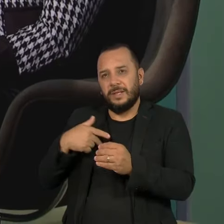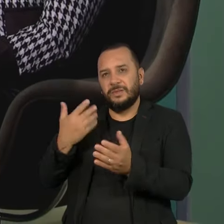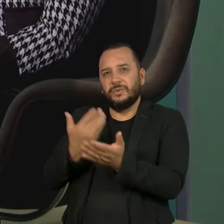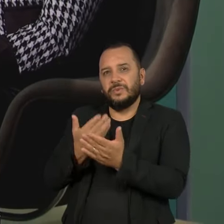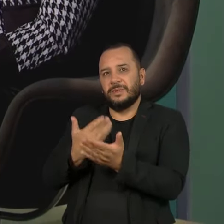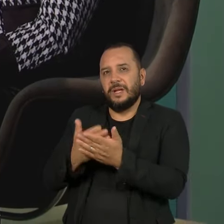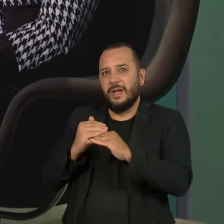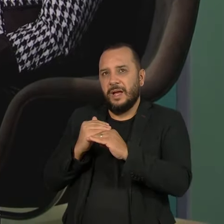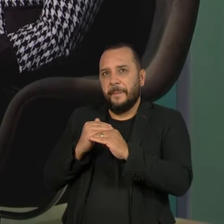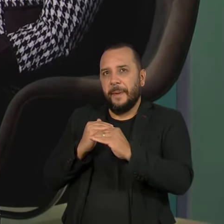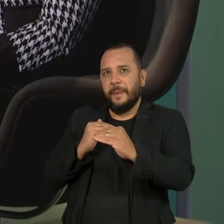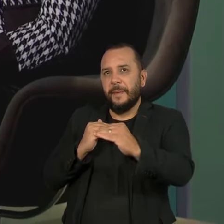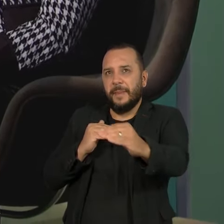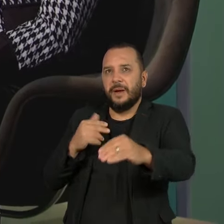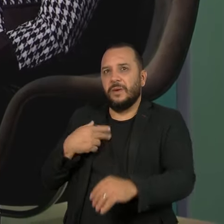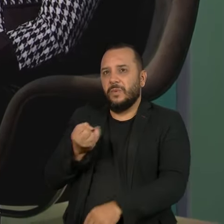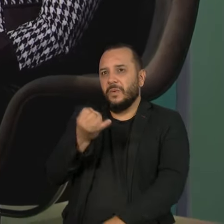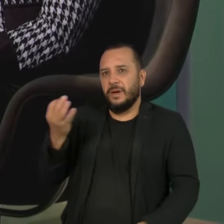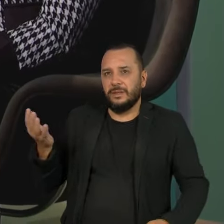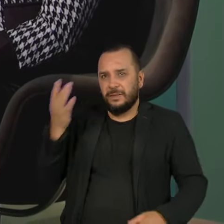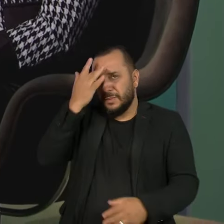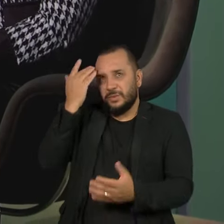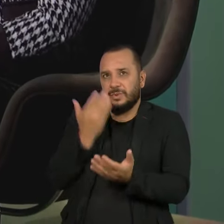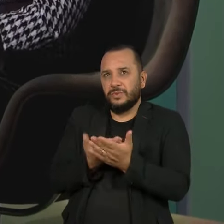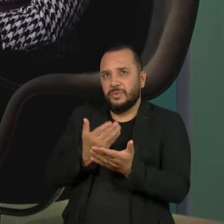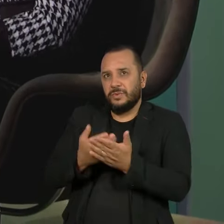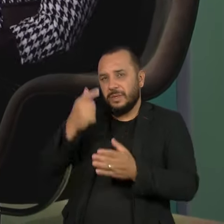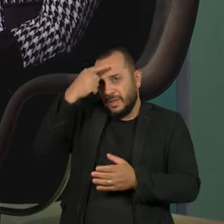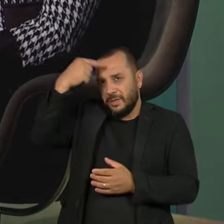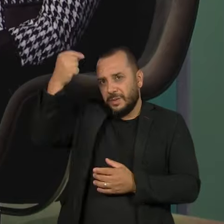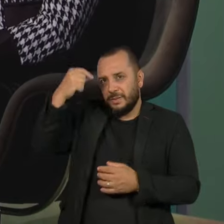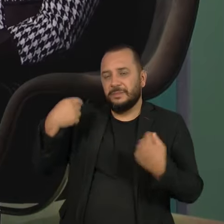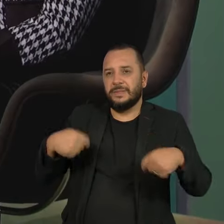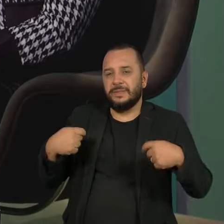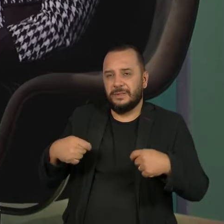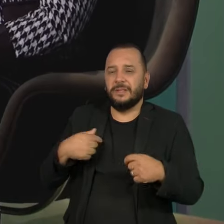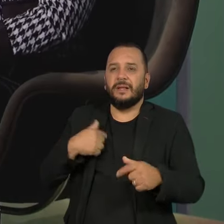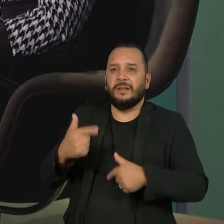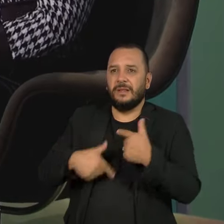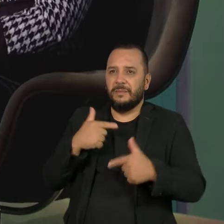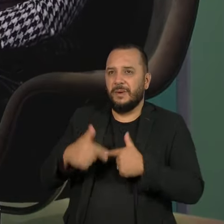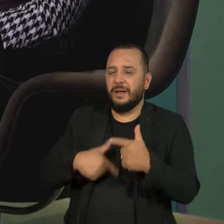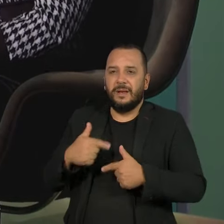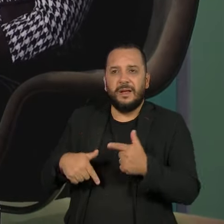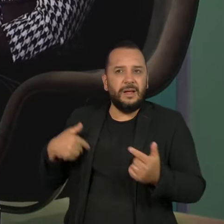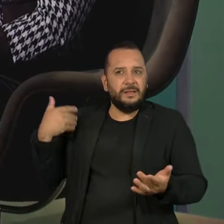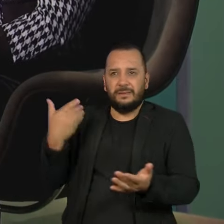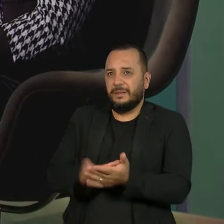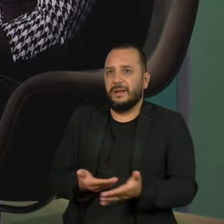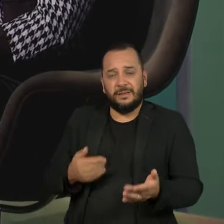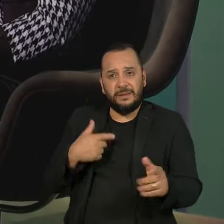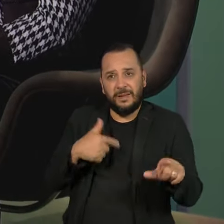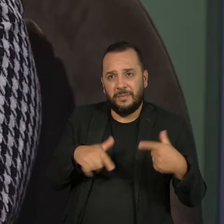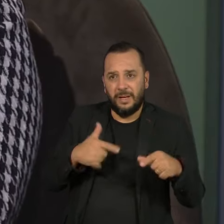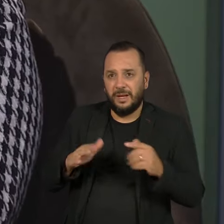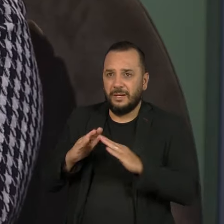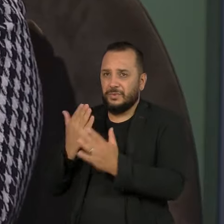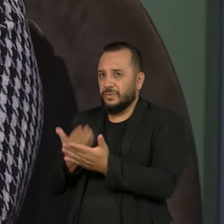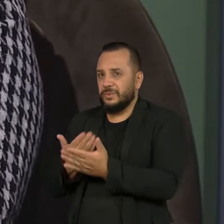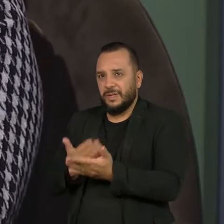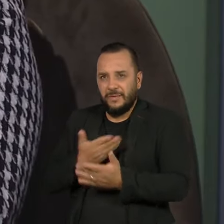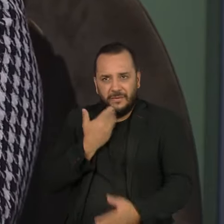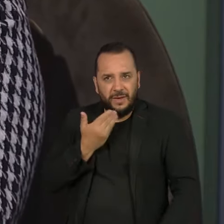Porque quantas pessoas que estão na graduação, elas precisam trabalhar até estudando ao mesmo tempo, que não é